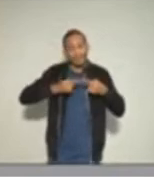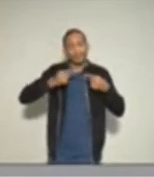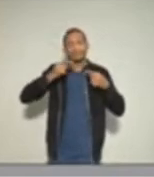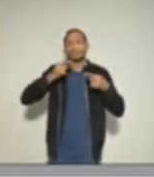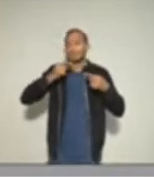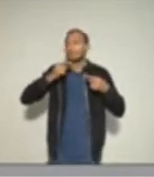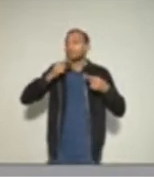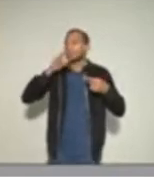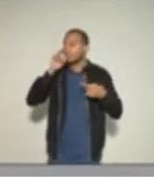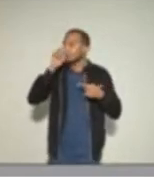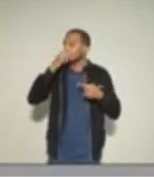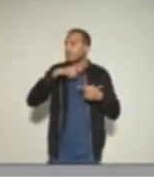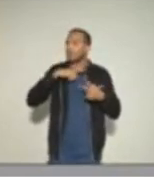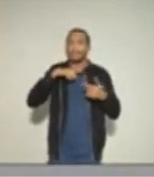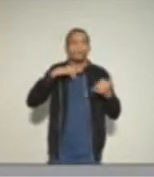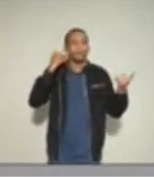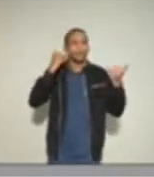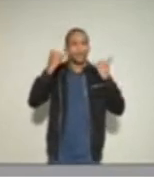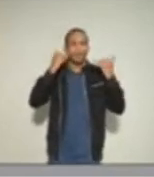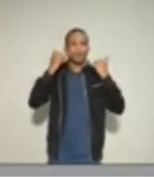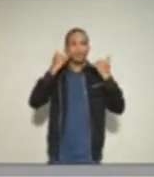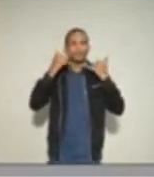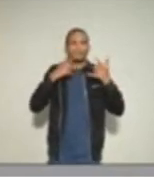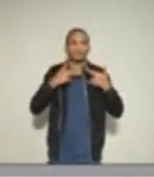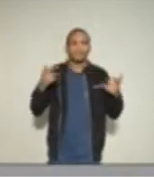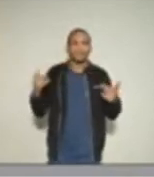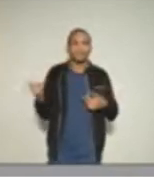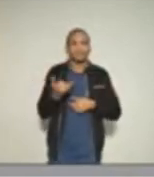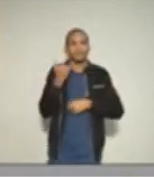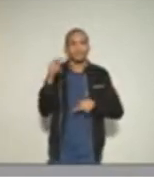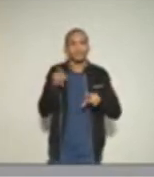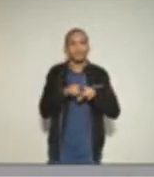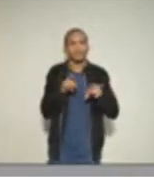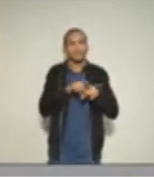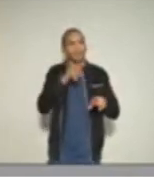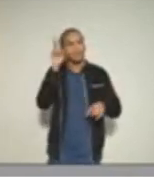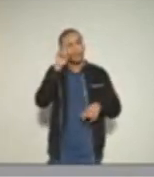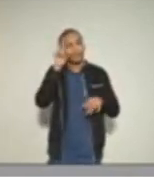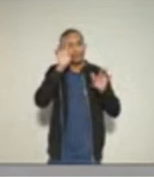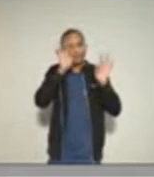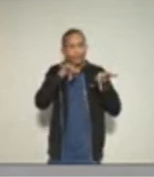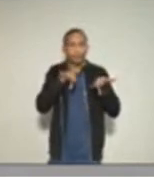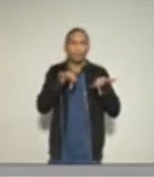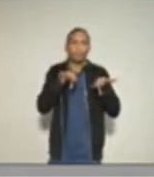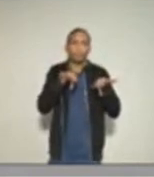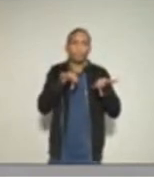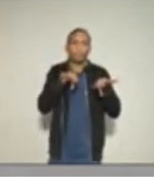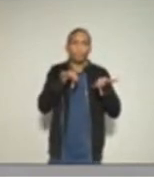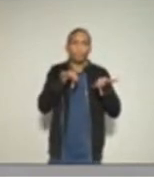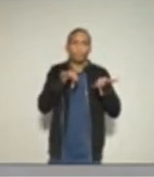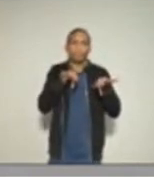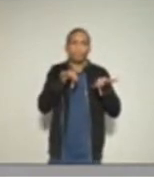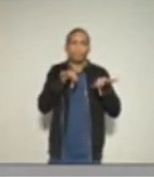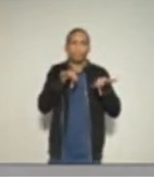vamos poder ter aqui informações muito importantes. E deixar um registro final